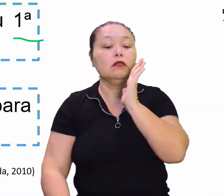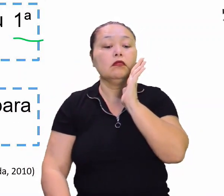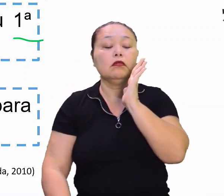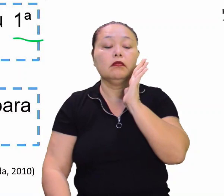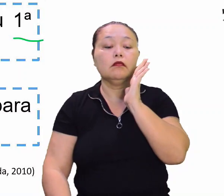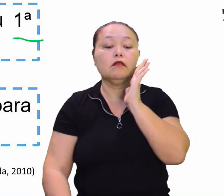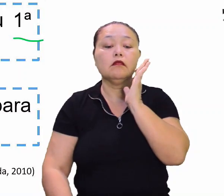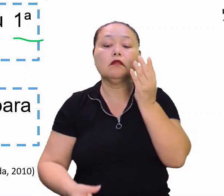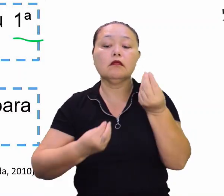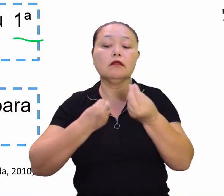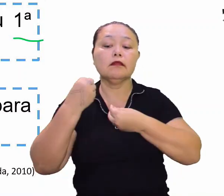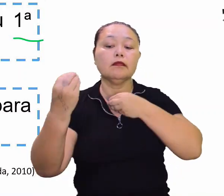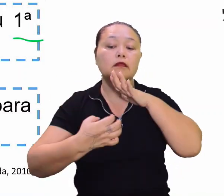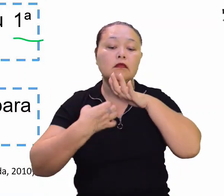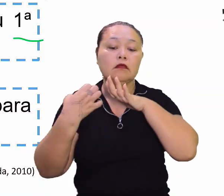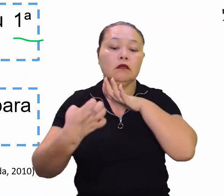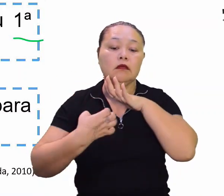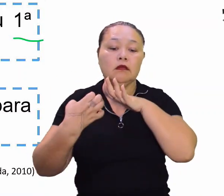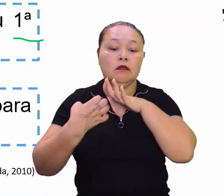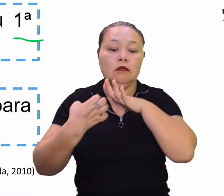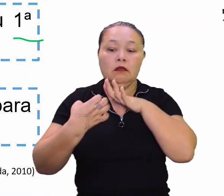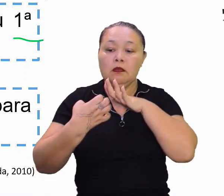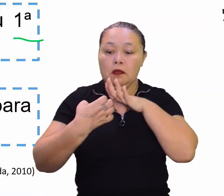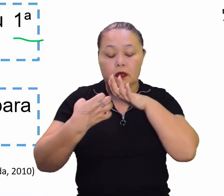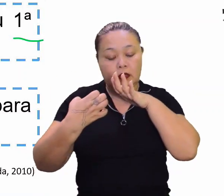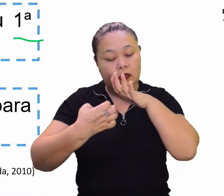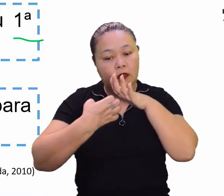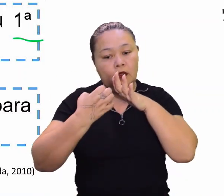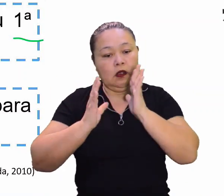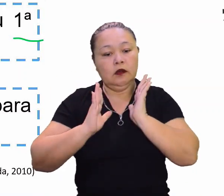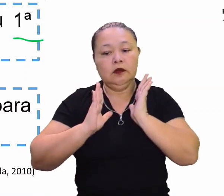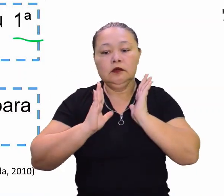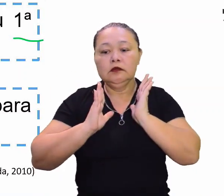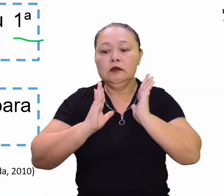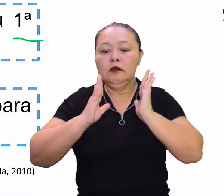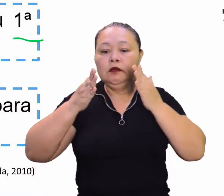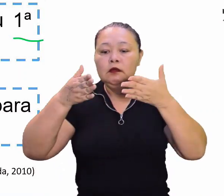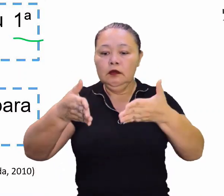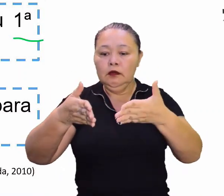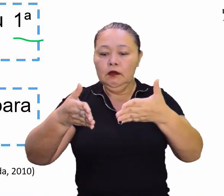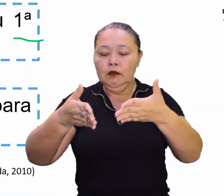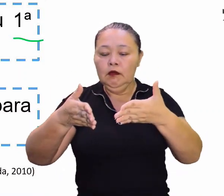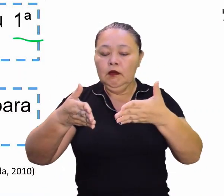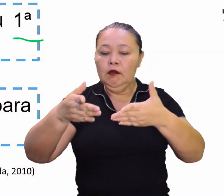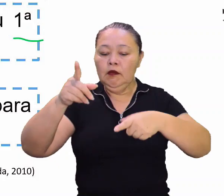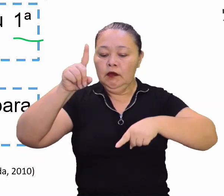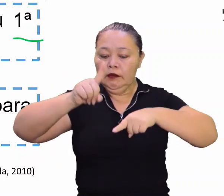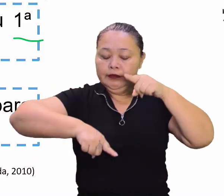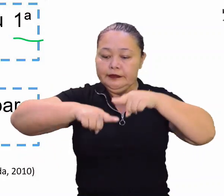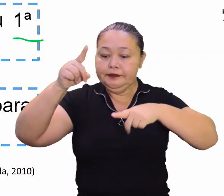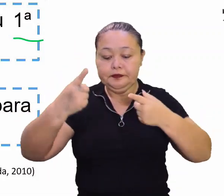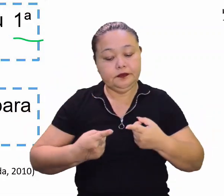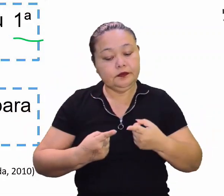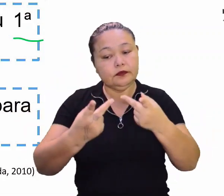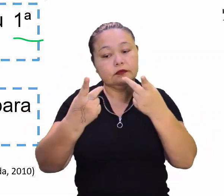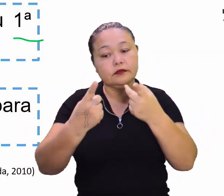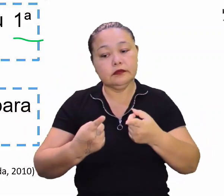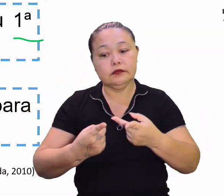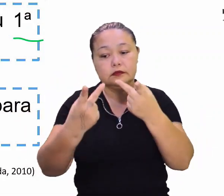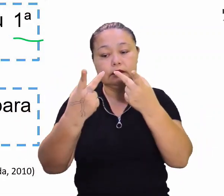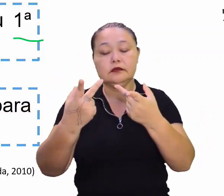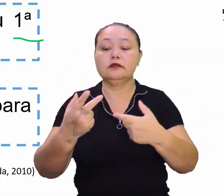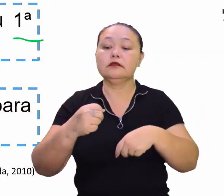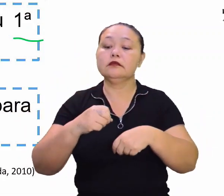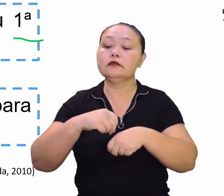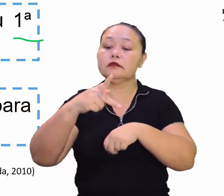como era essa industrialização? É uma industrialização voltada para a